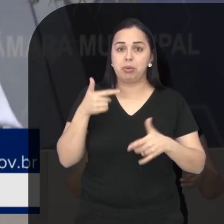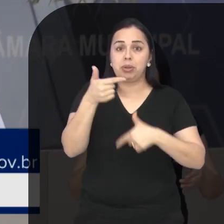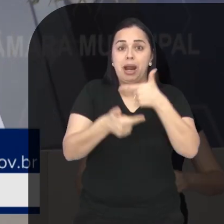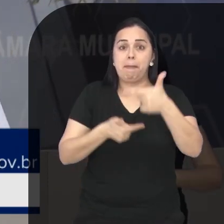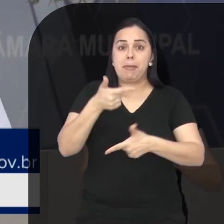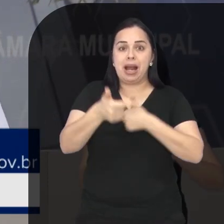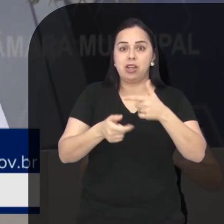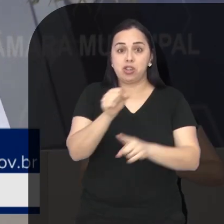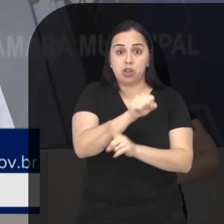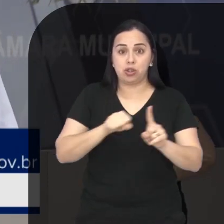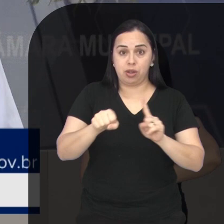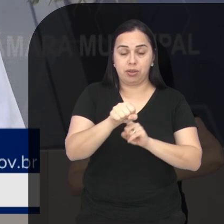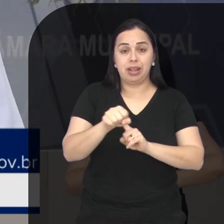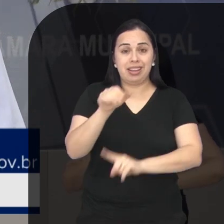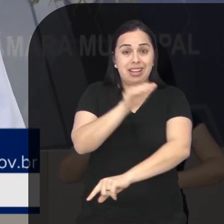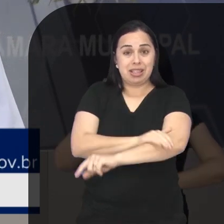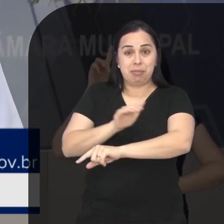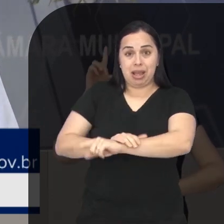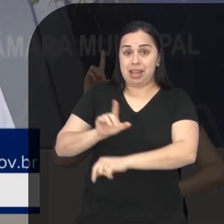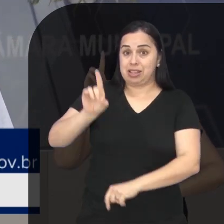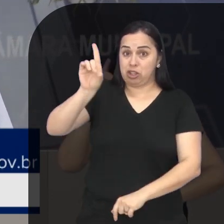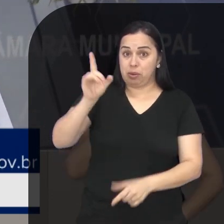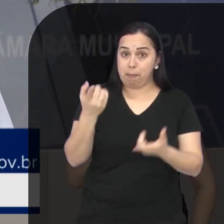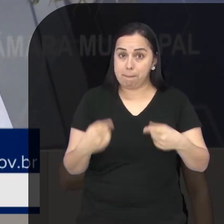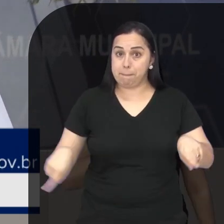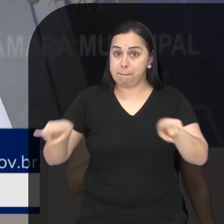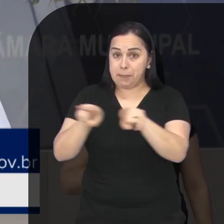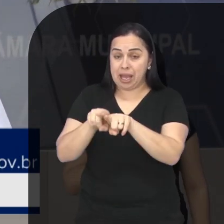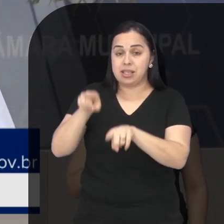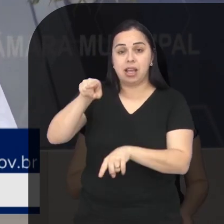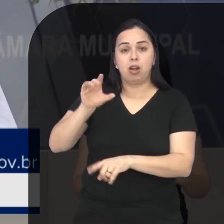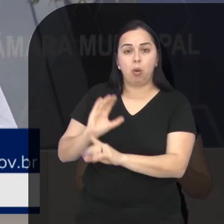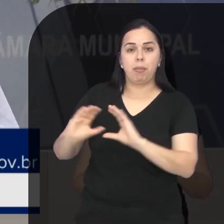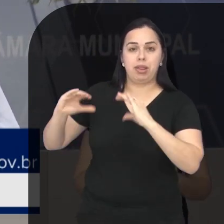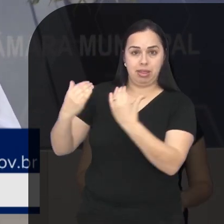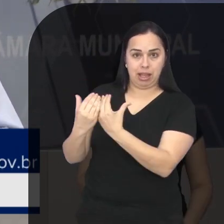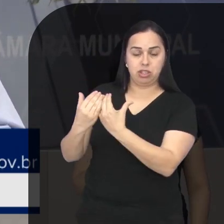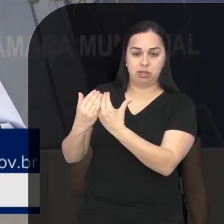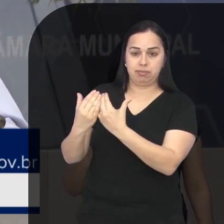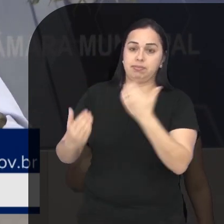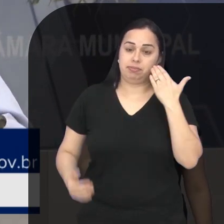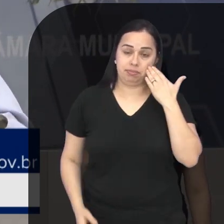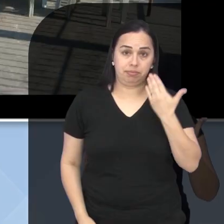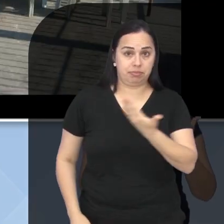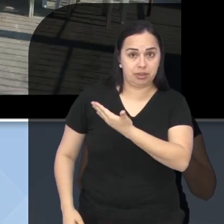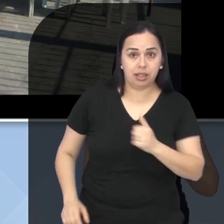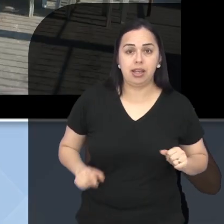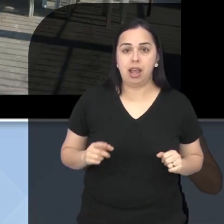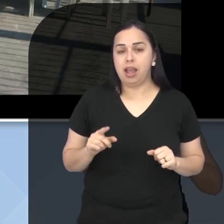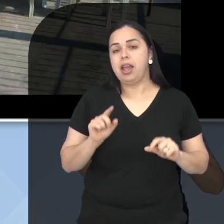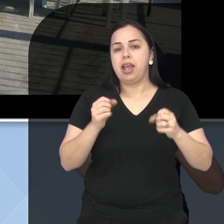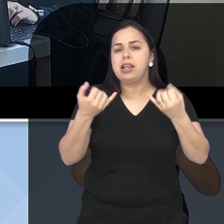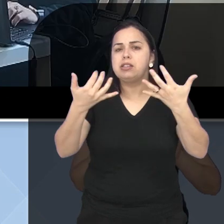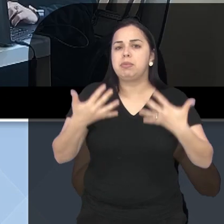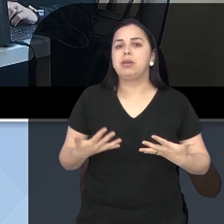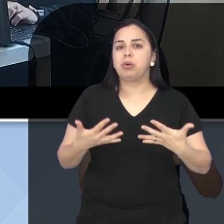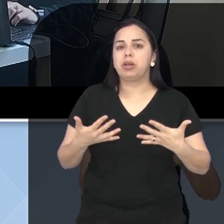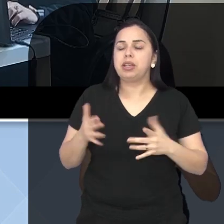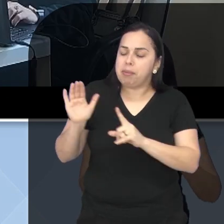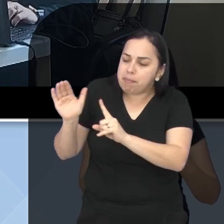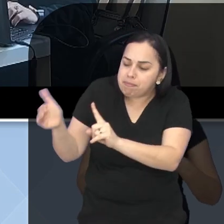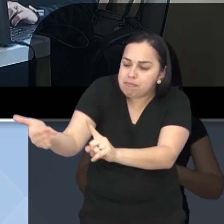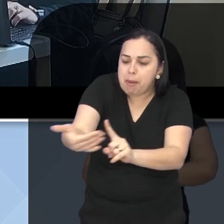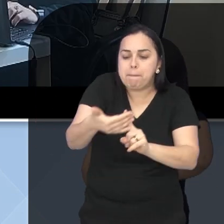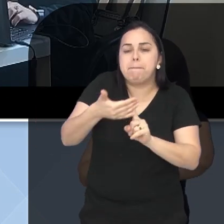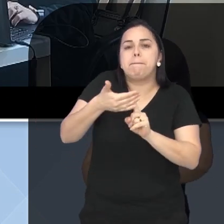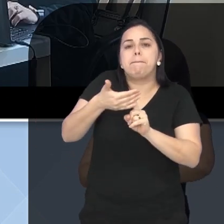o trabalho social realizado pela Igreja Assembleia de Deus com a comunidade do bairro São Vicente. O parlamentar defendeu a importância